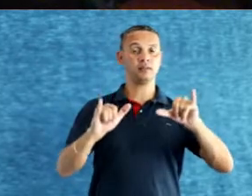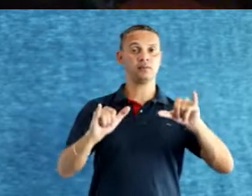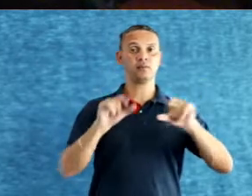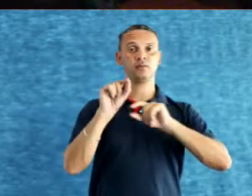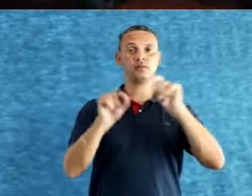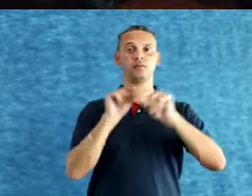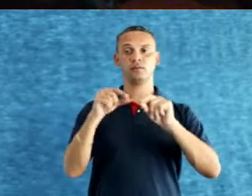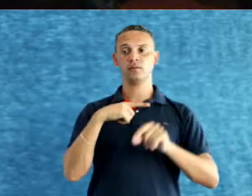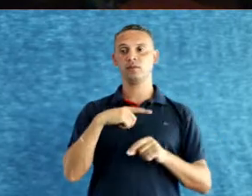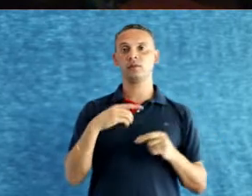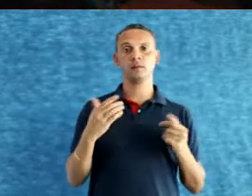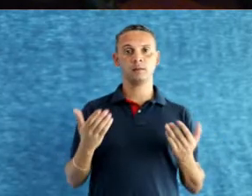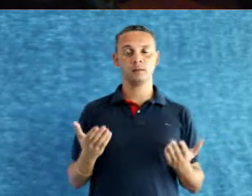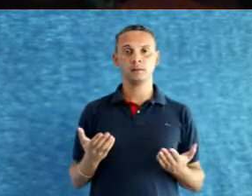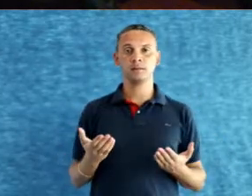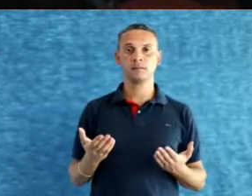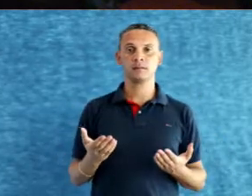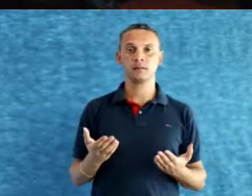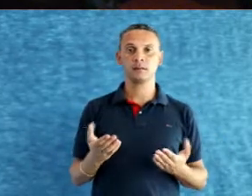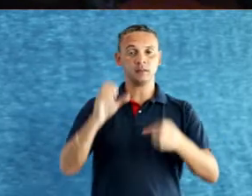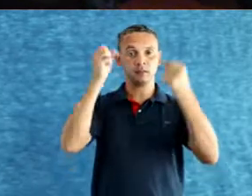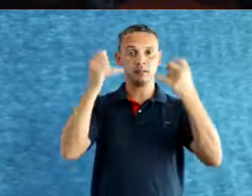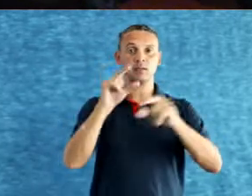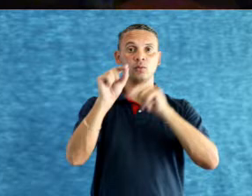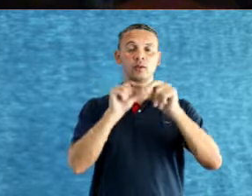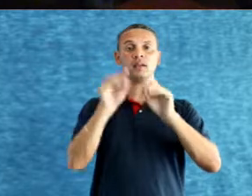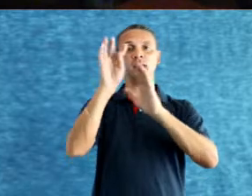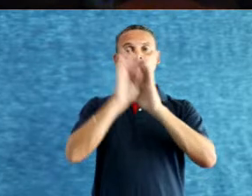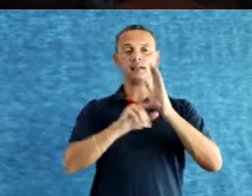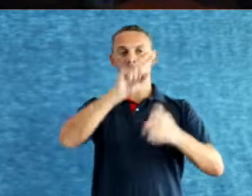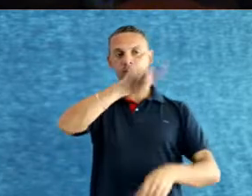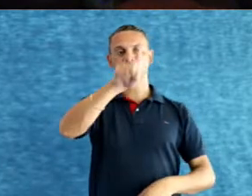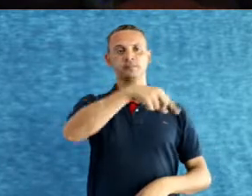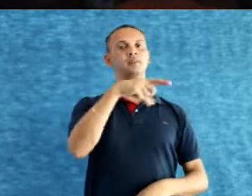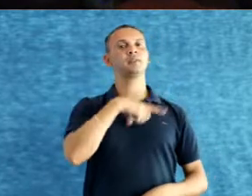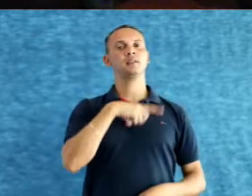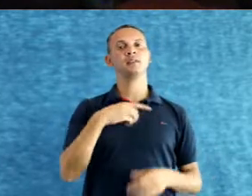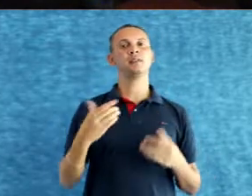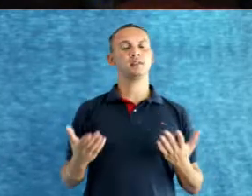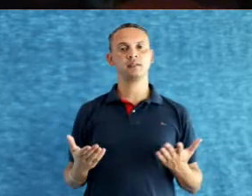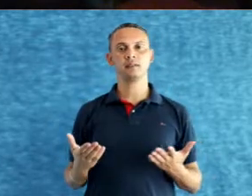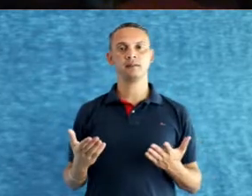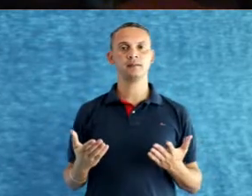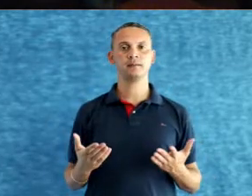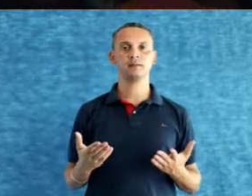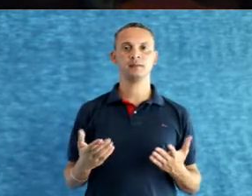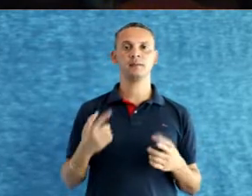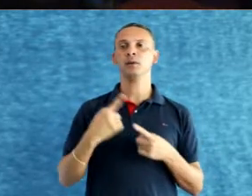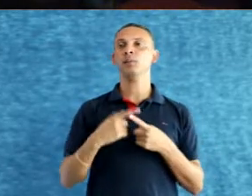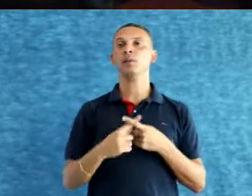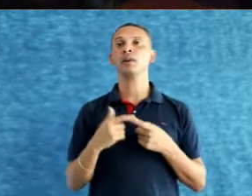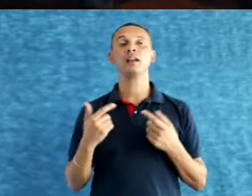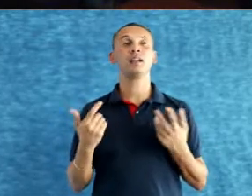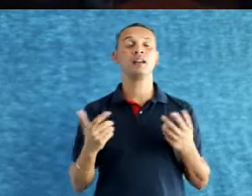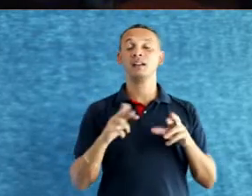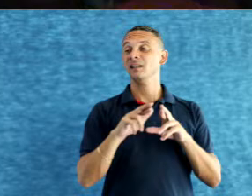ano que ela vai para a Europa, a primeira vez, e volta pouquíssimo e continua por lá. Ela é aconselhada a ir. Parece